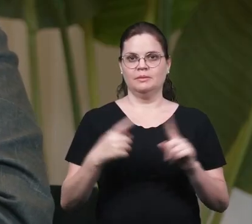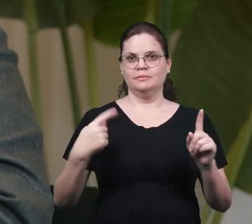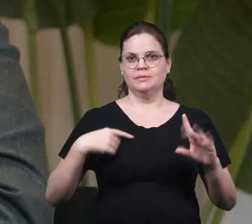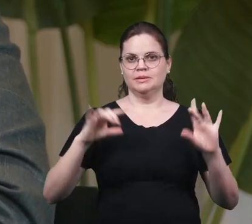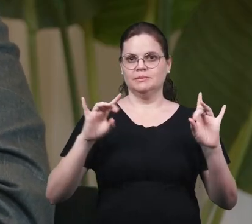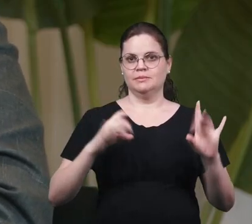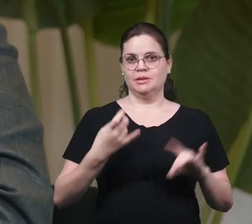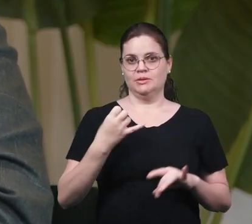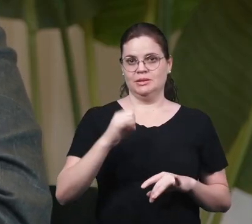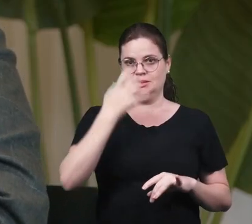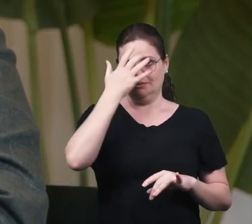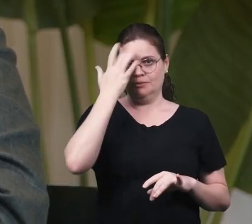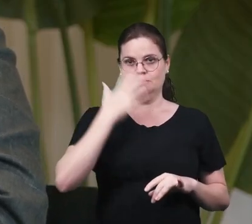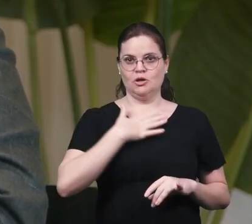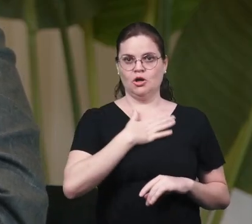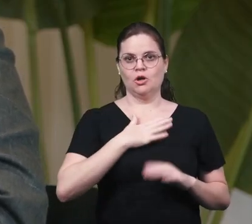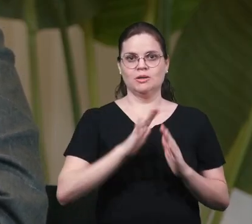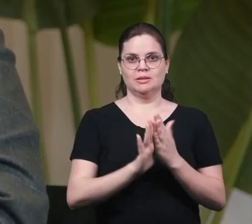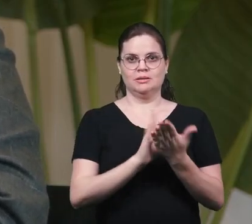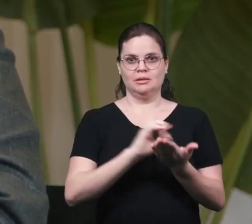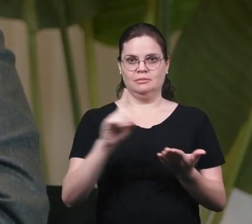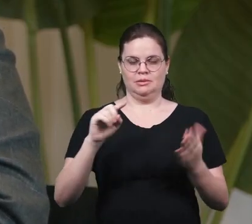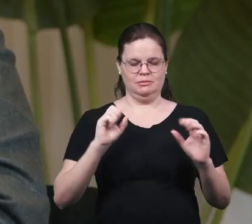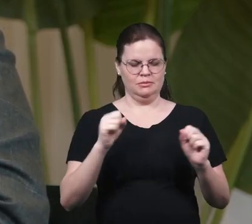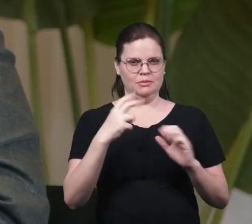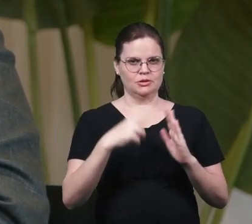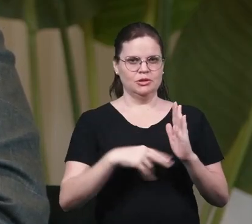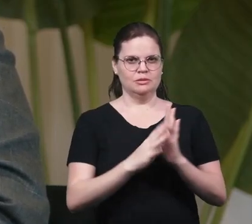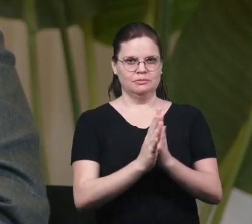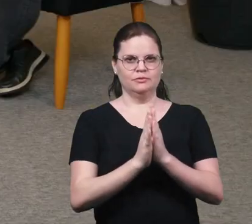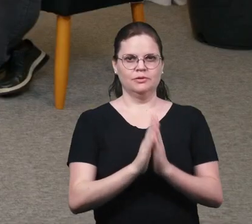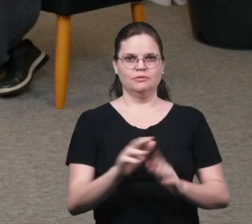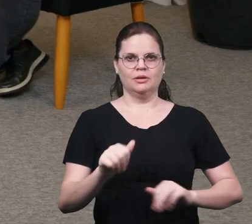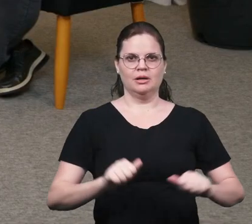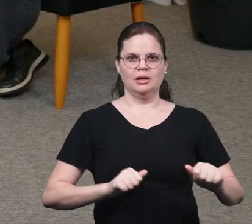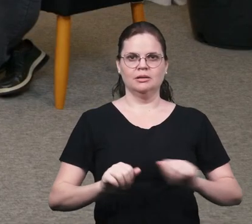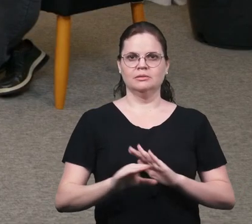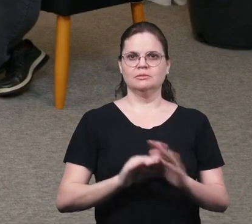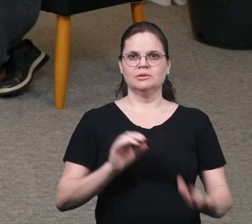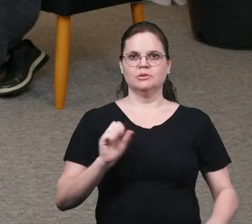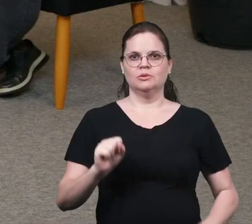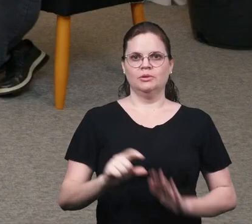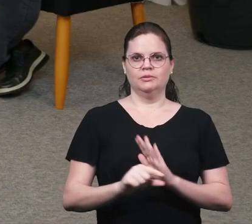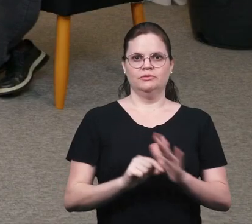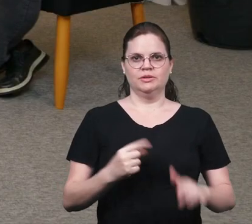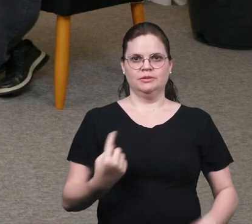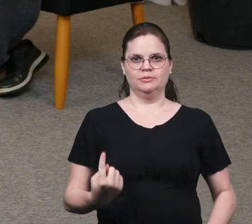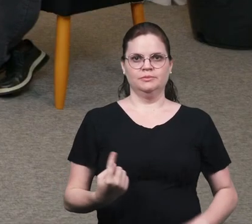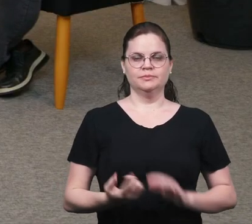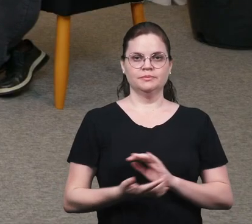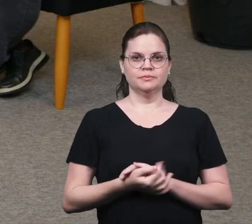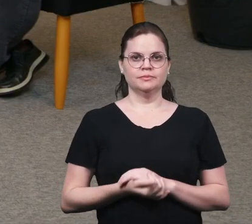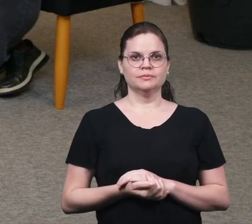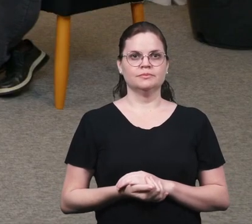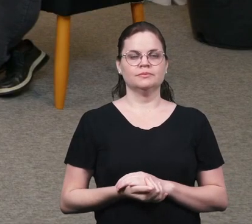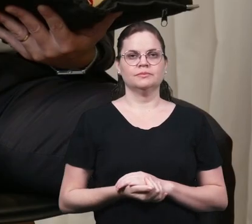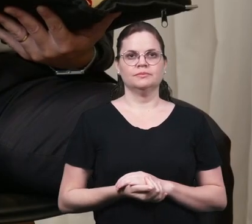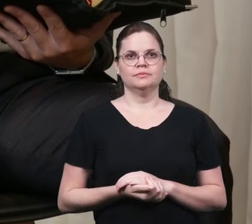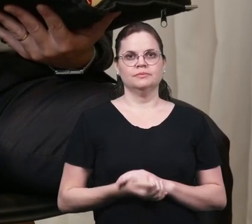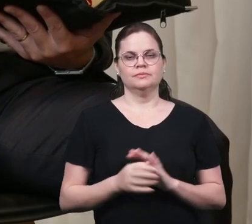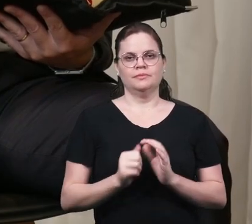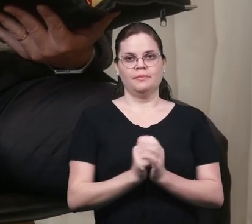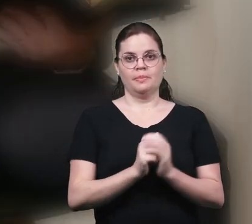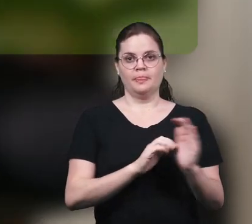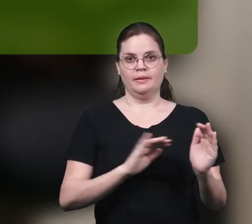hein? Você podia ler, por favor, Diego, o Atos 8, versículo 1? Amém. A palavra do